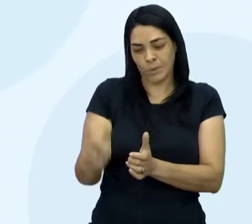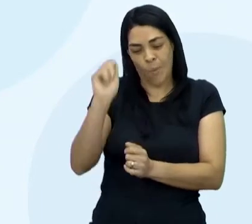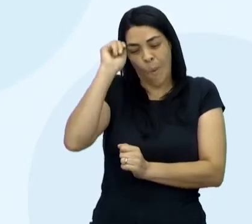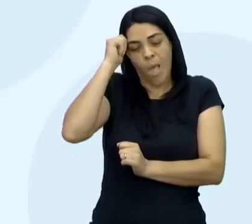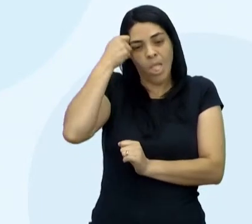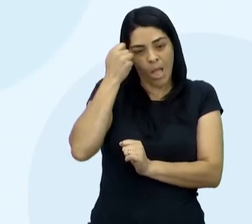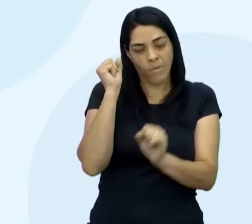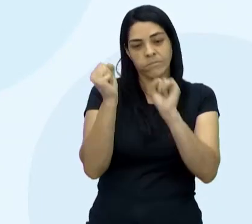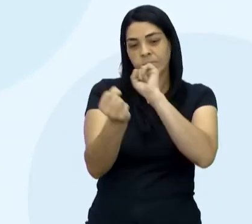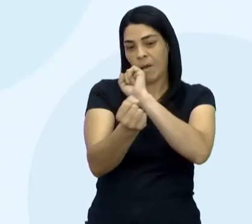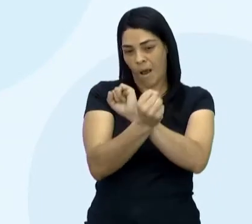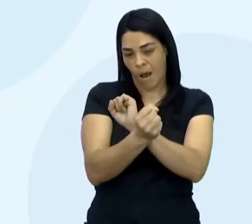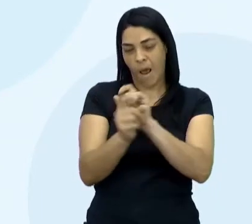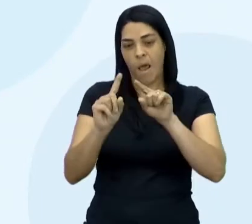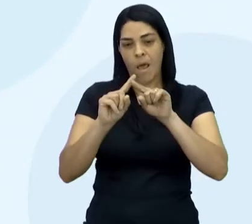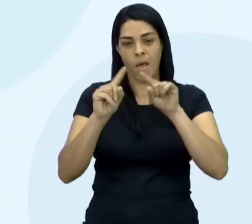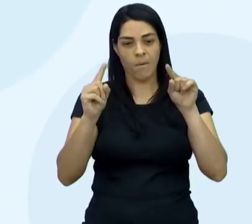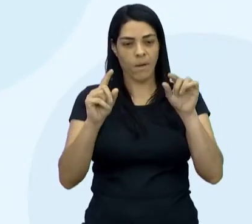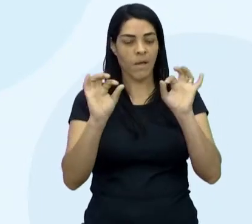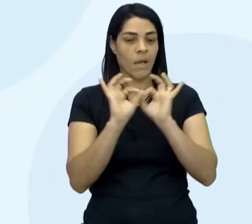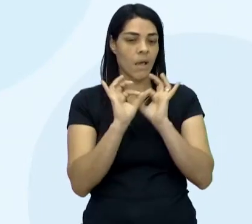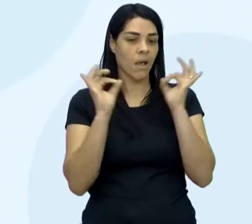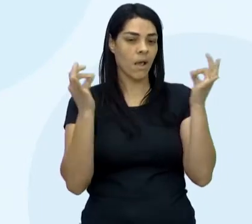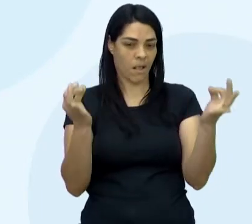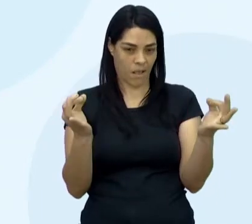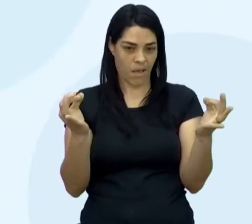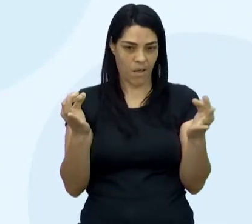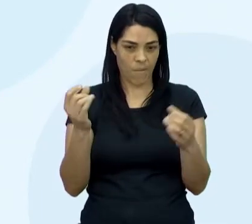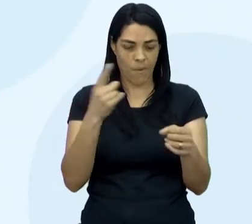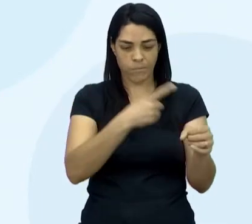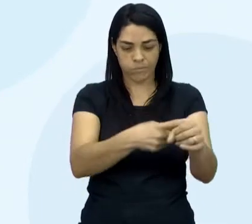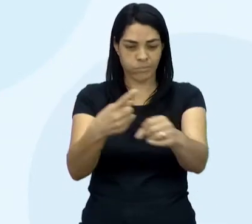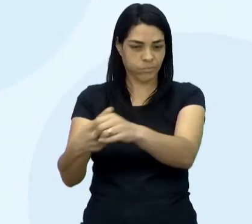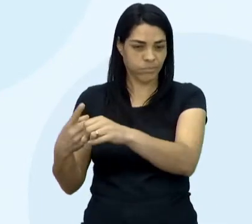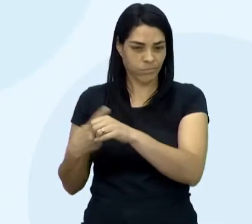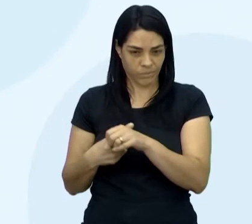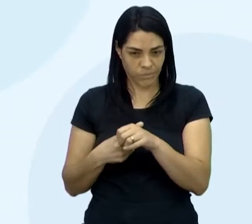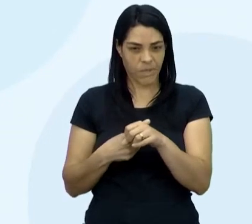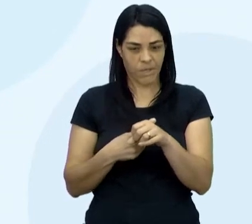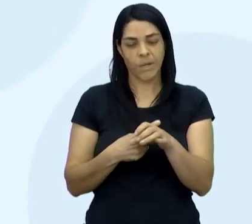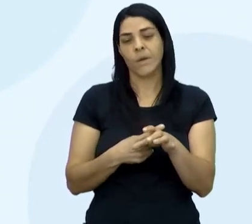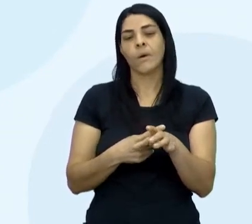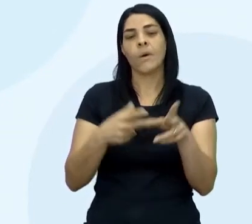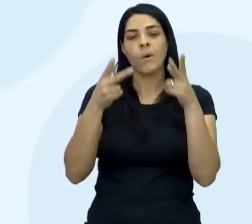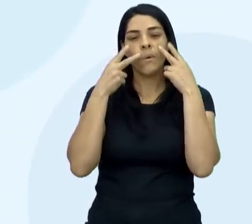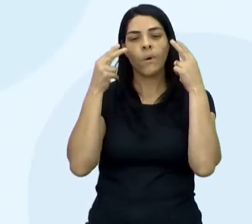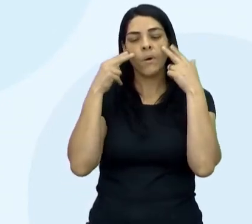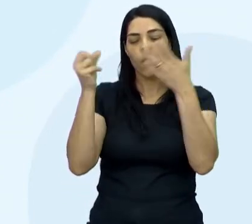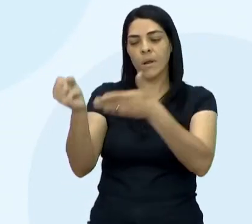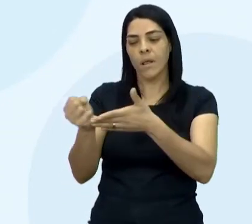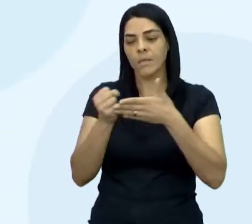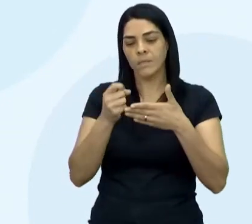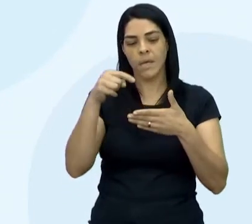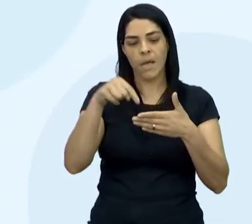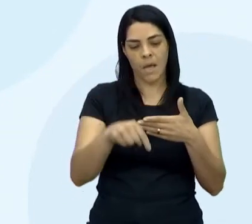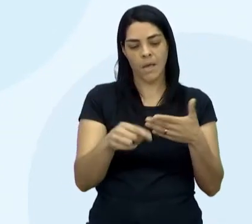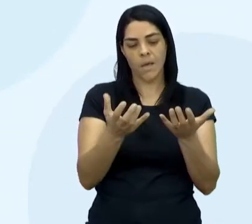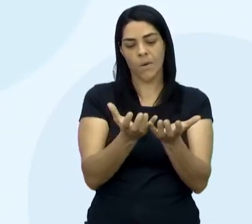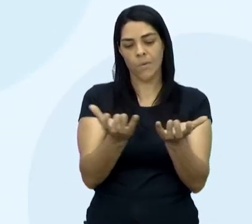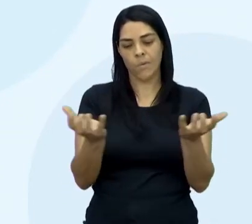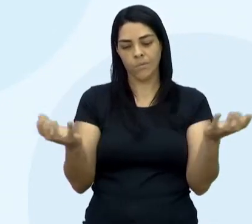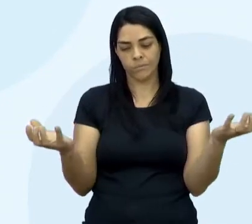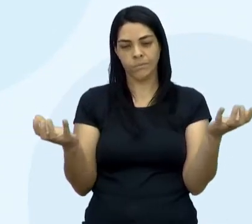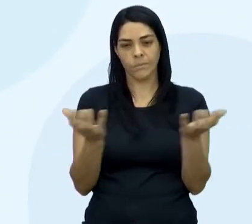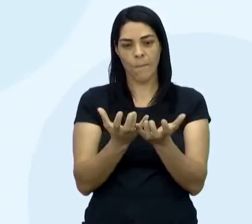simples entrar nos Sertões aí é Apesar esses indígenas trazê-los para cidade ou para região aqui